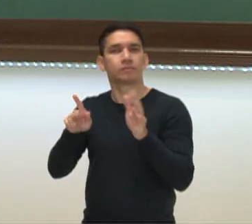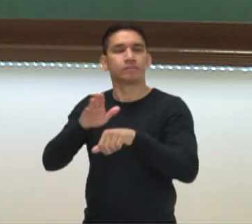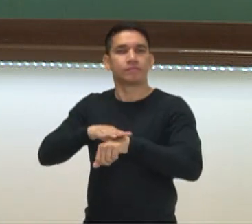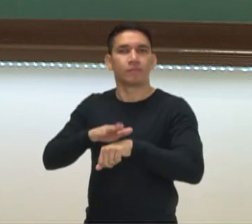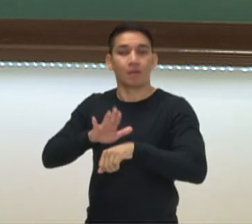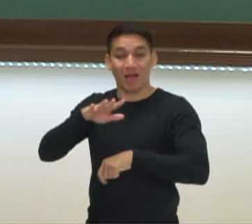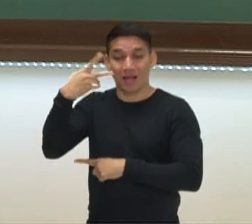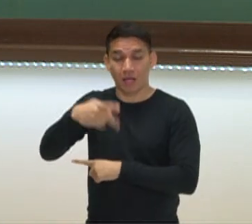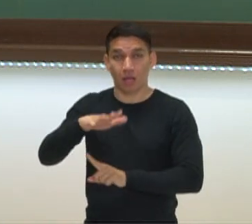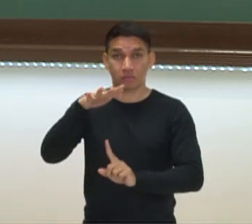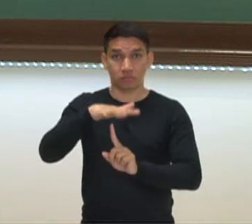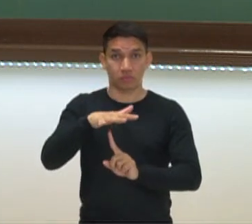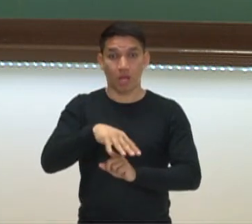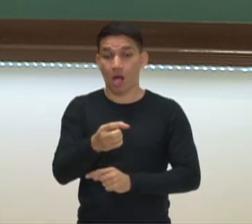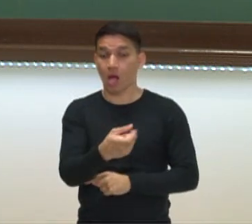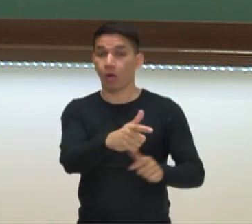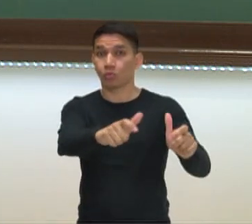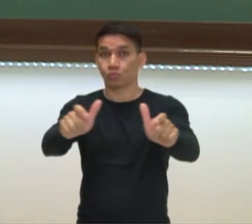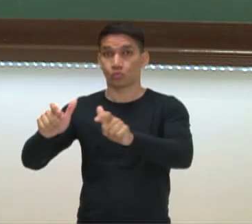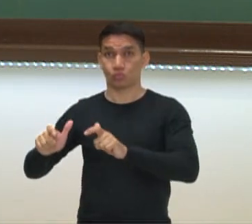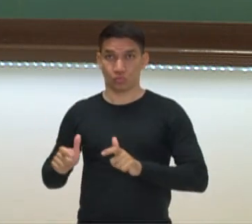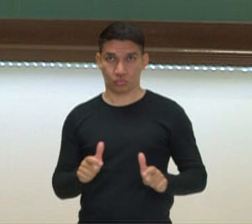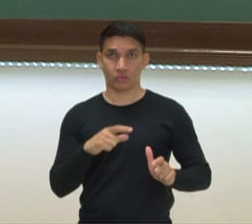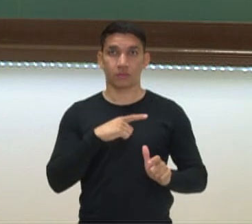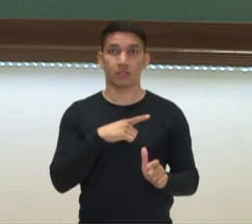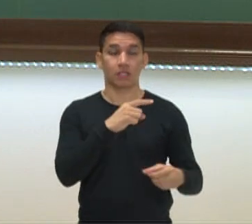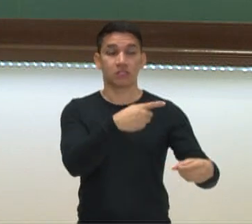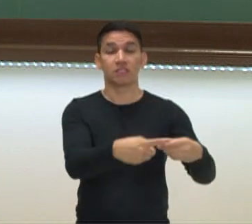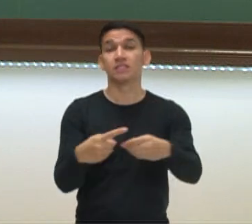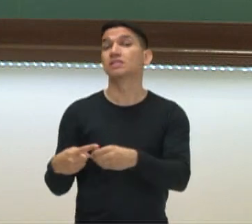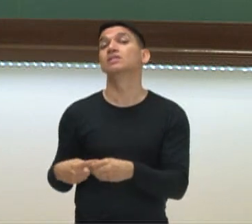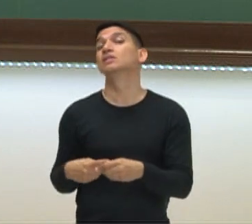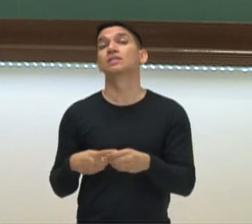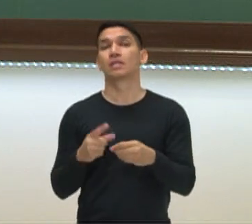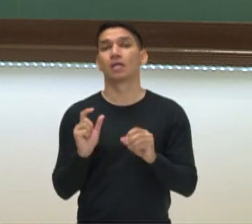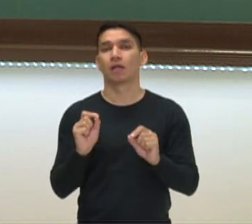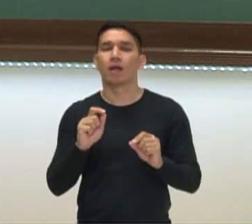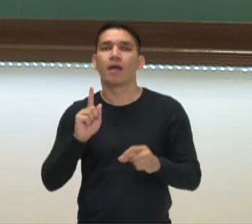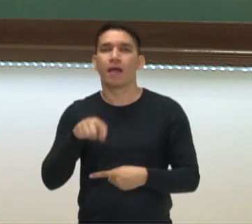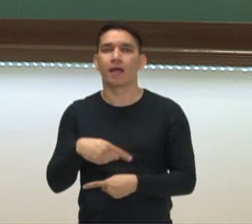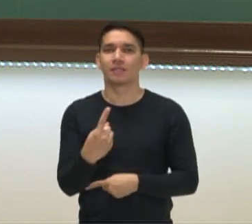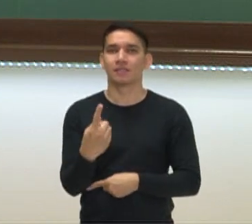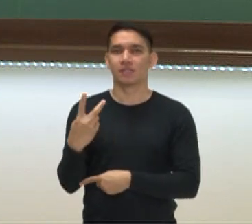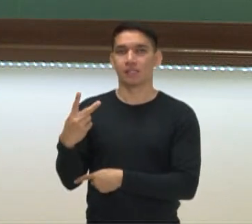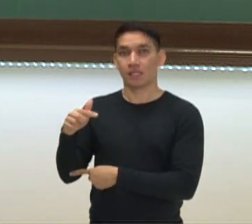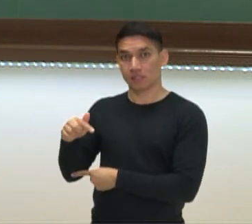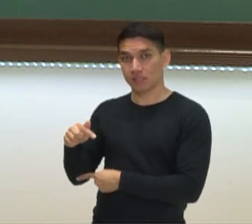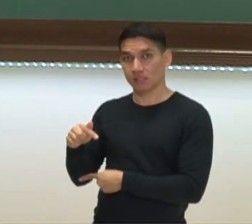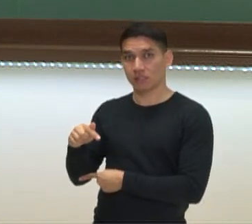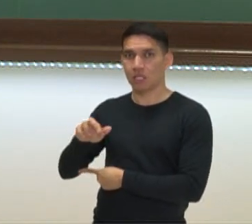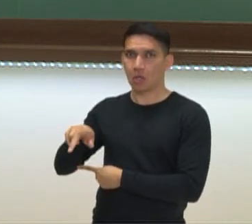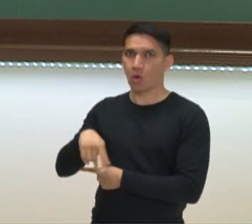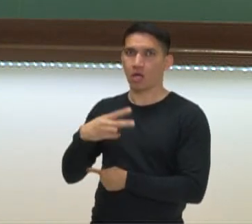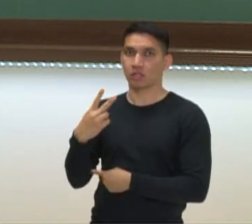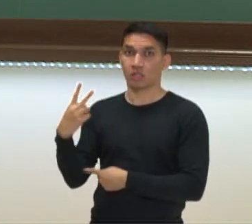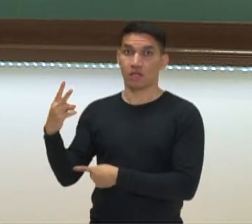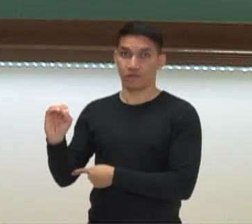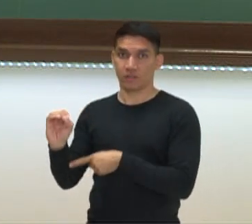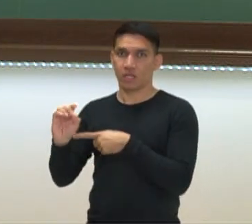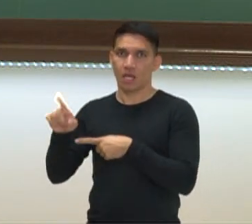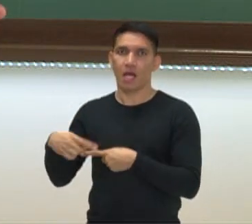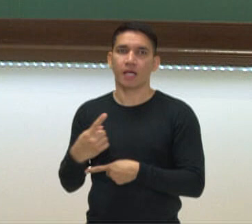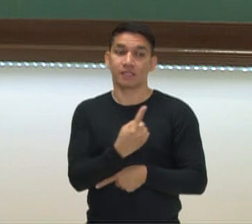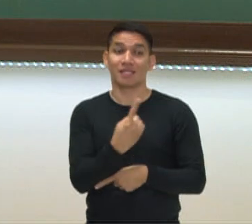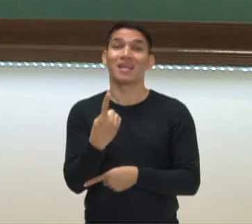no Paraná, em lugares em cidades que a ligação é 127 volts e não 220, né, 110 e